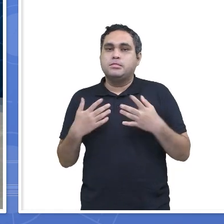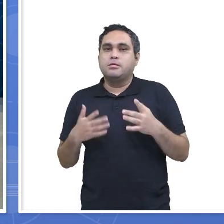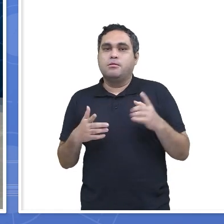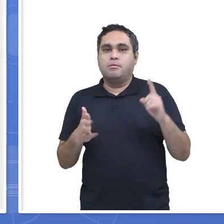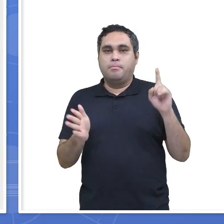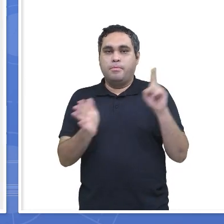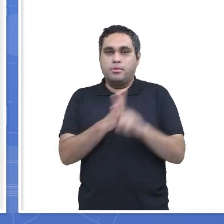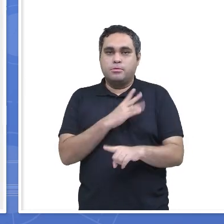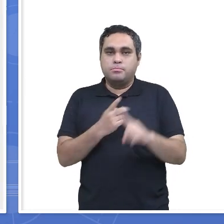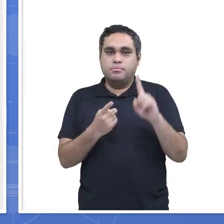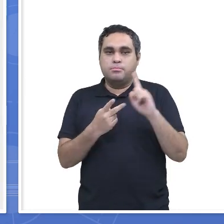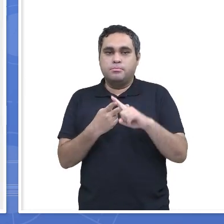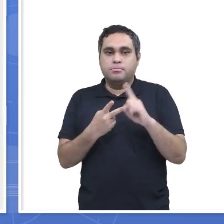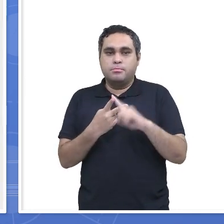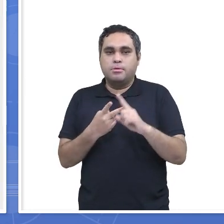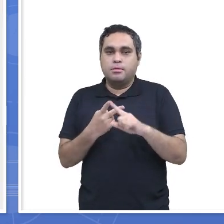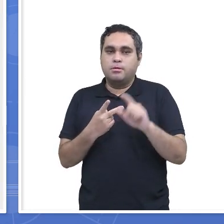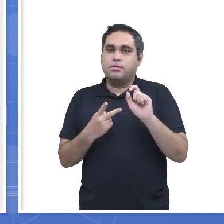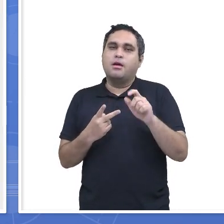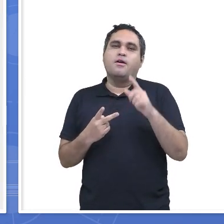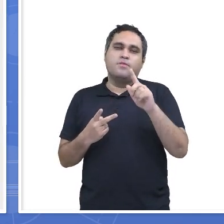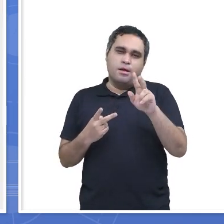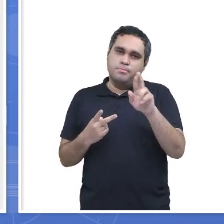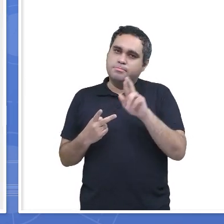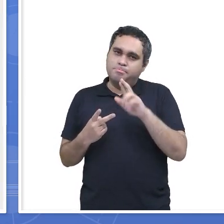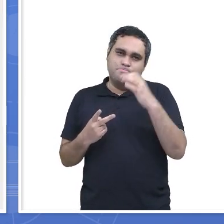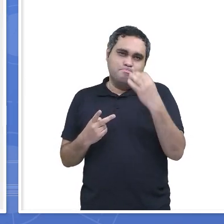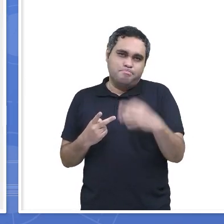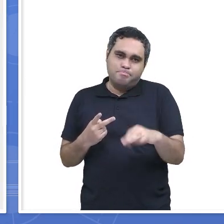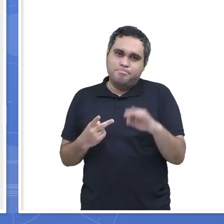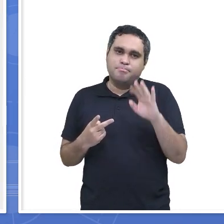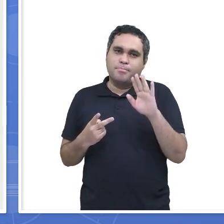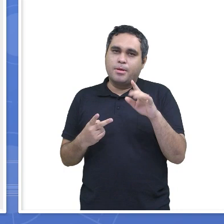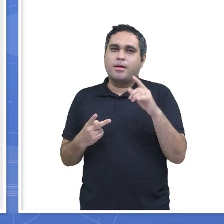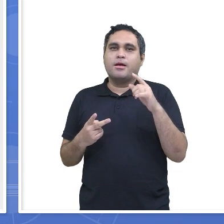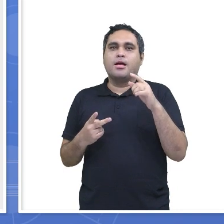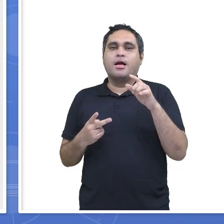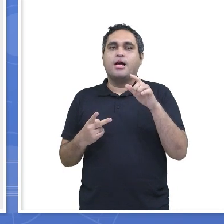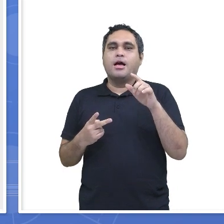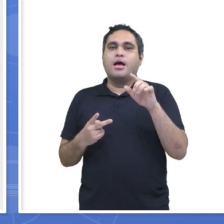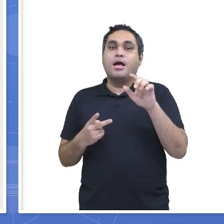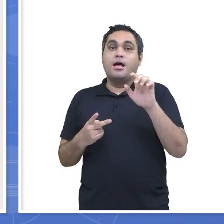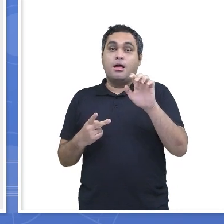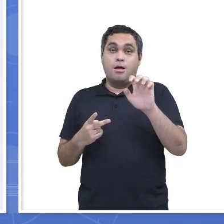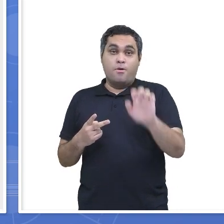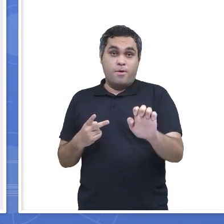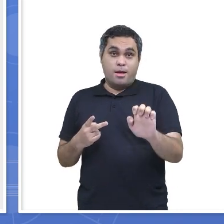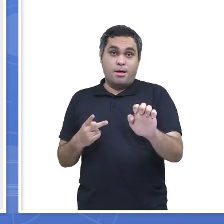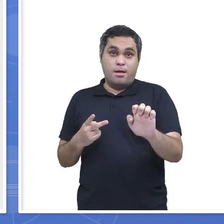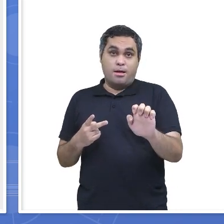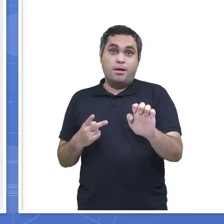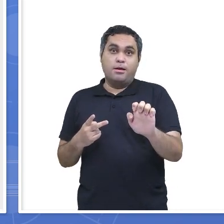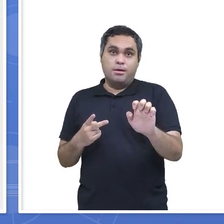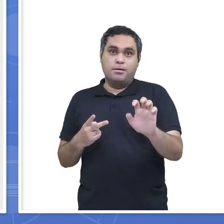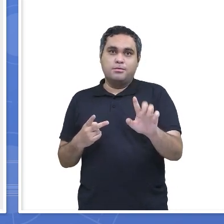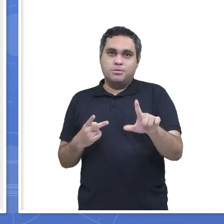questão, certamente todos vocês acertaram, porque vocês marcaram aí a letra E,